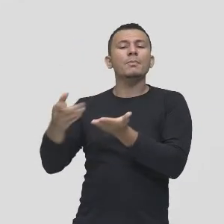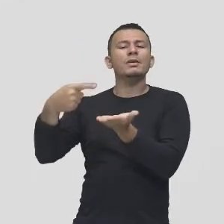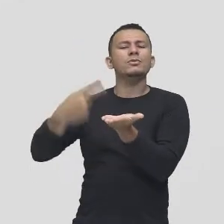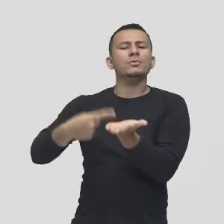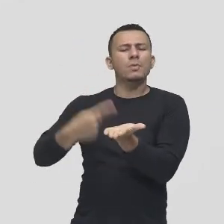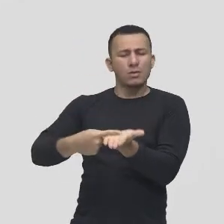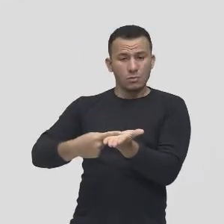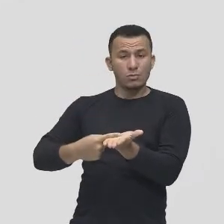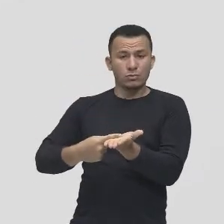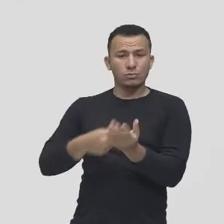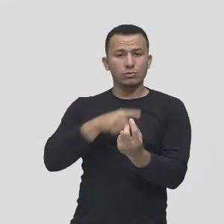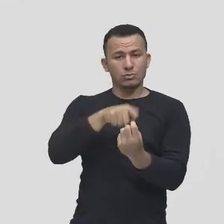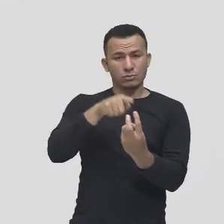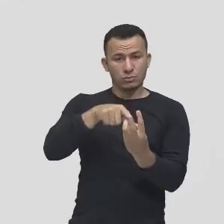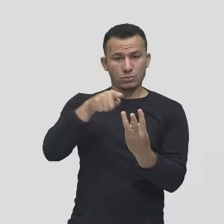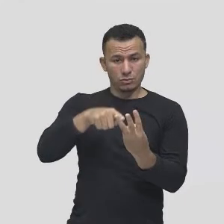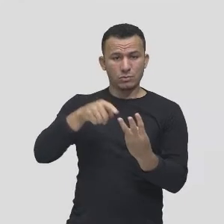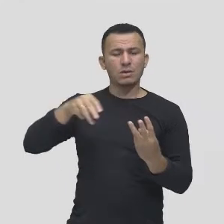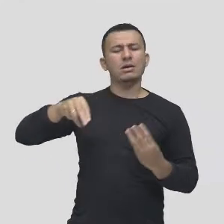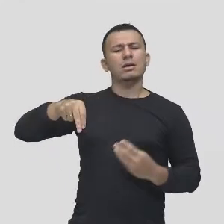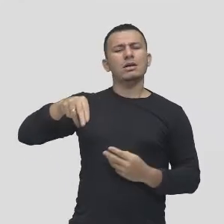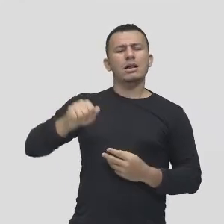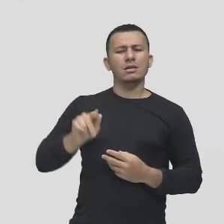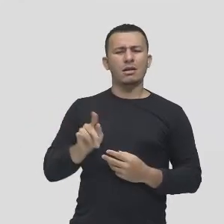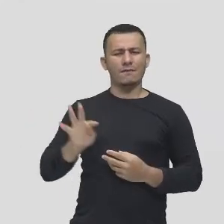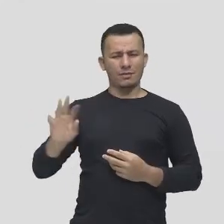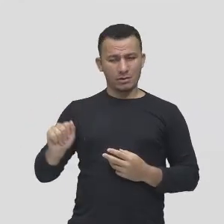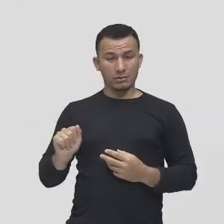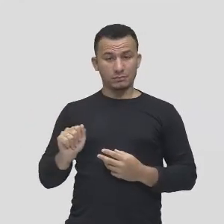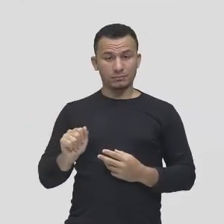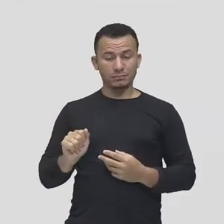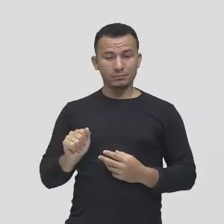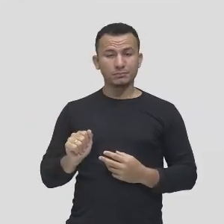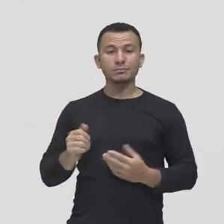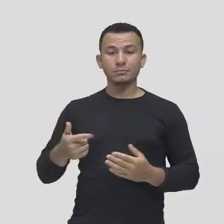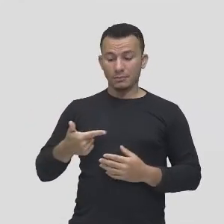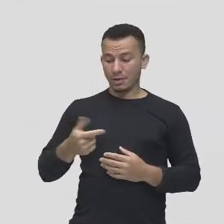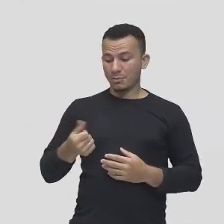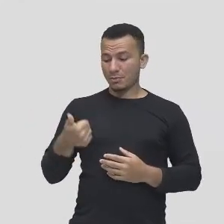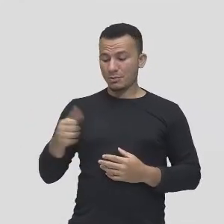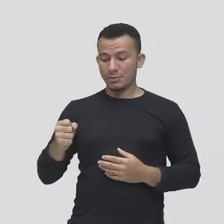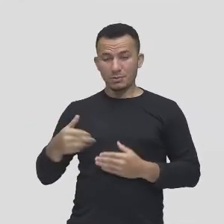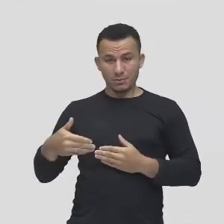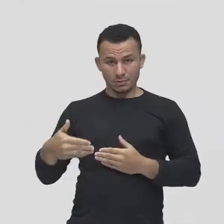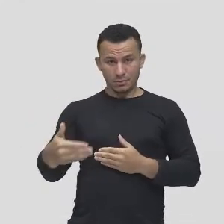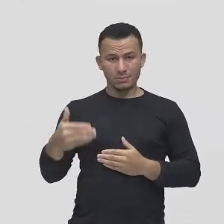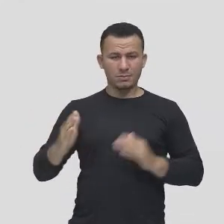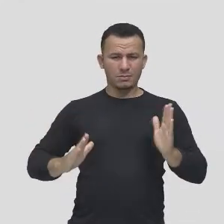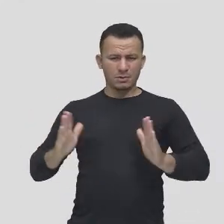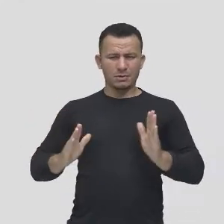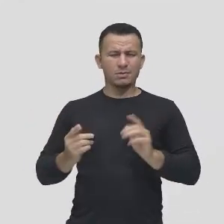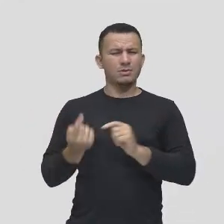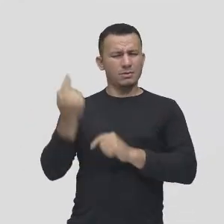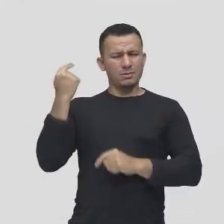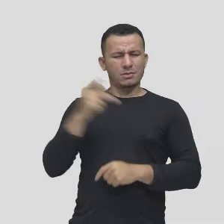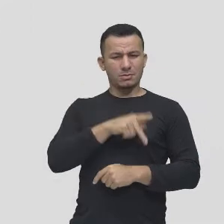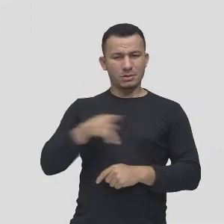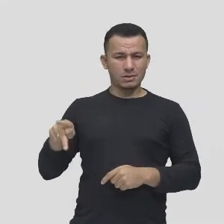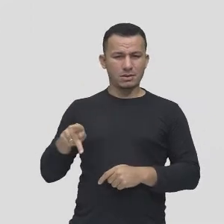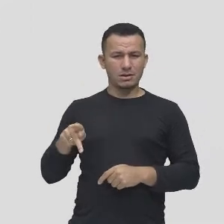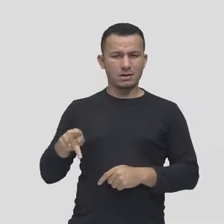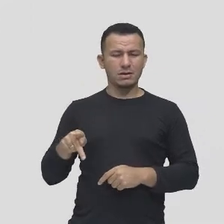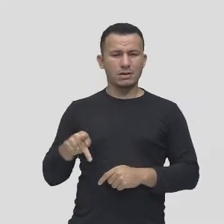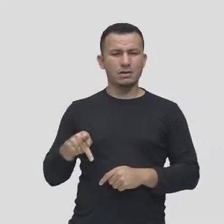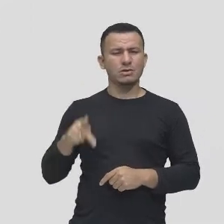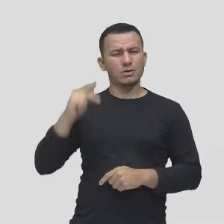acordo do NAFTA. Recentemente, como a gente falou, em 2018, o antigo presidente dos Estados Unidos, o